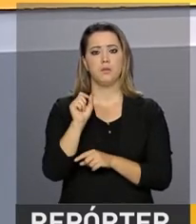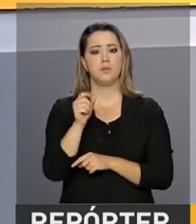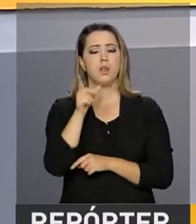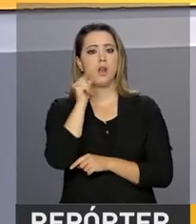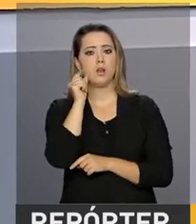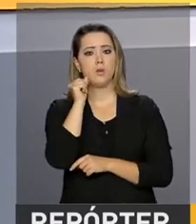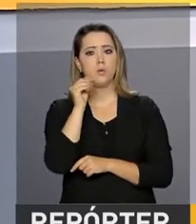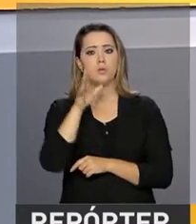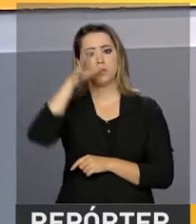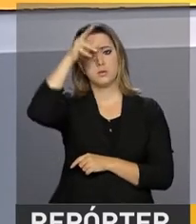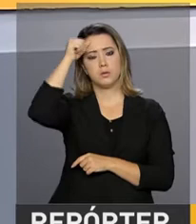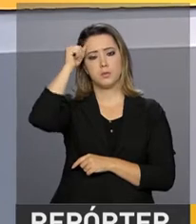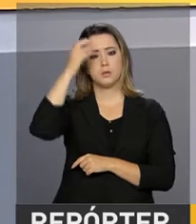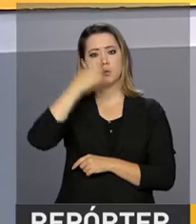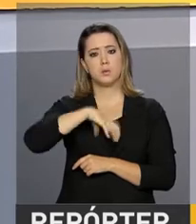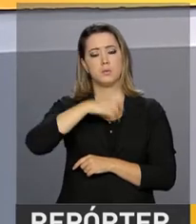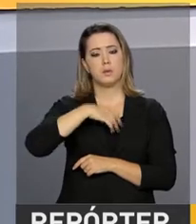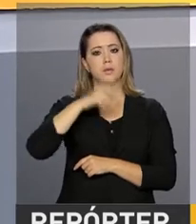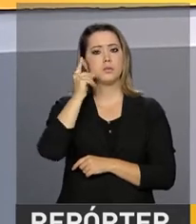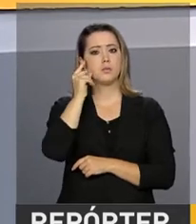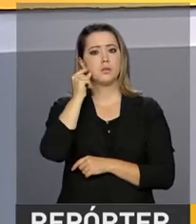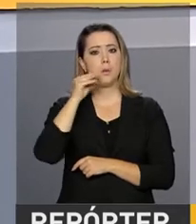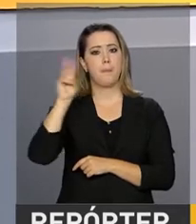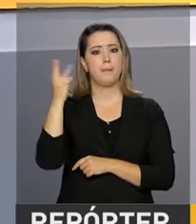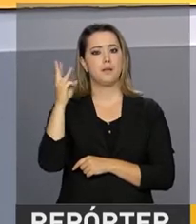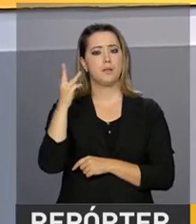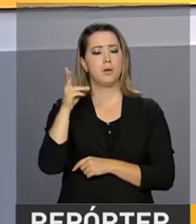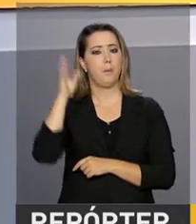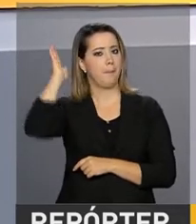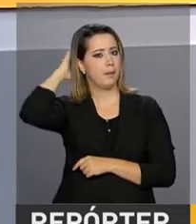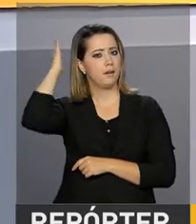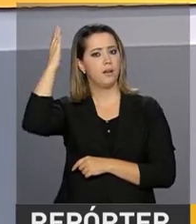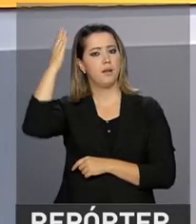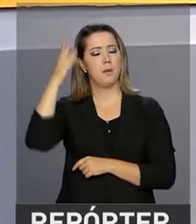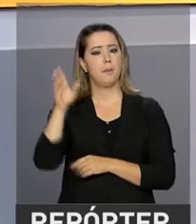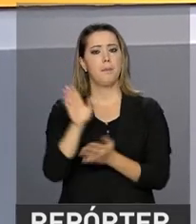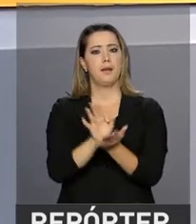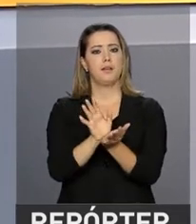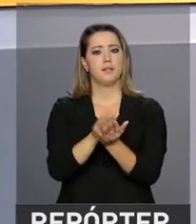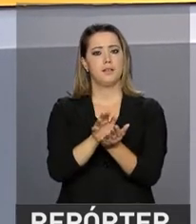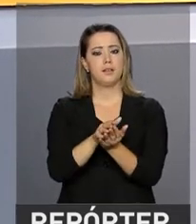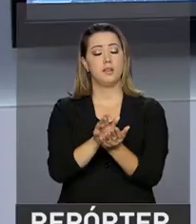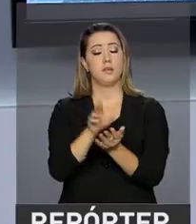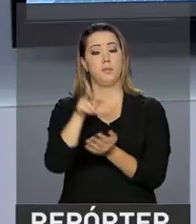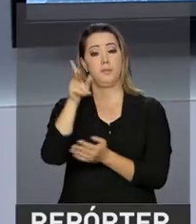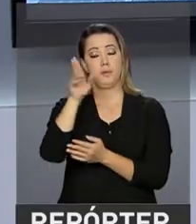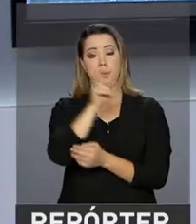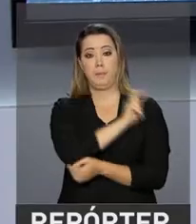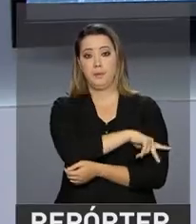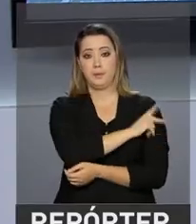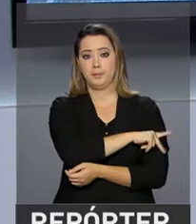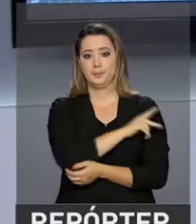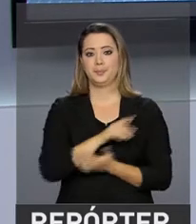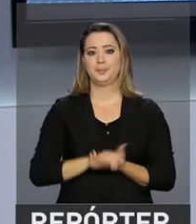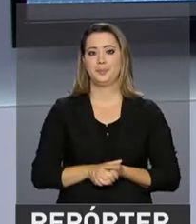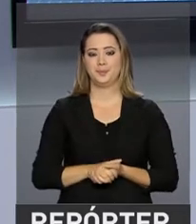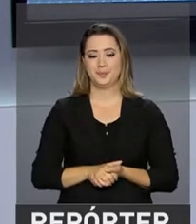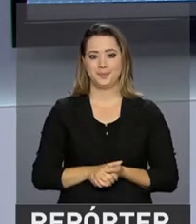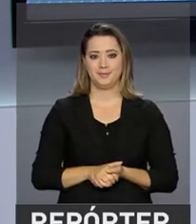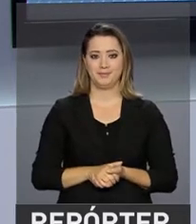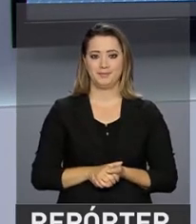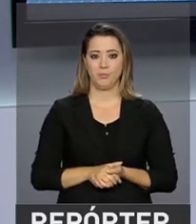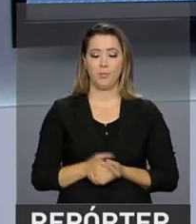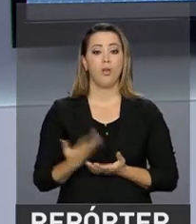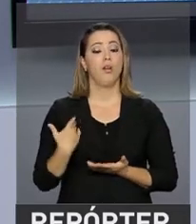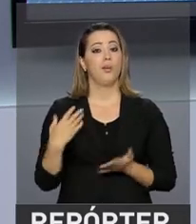alagoas amazonas bahia ceará maranhão pará paraíba pernambuco e piauí a medida provisória que